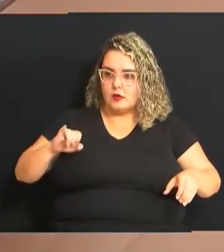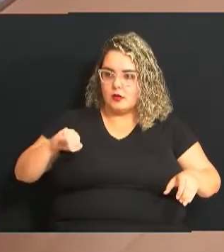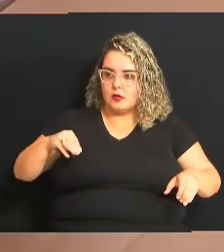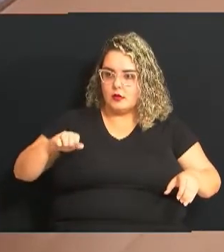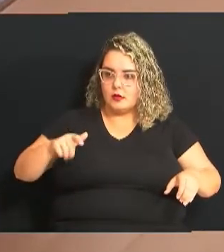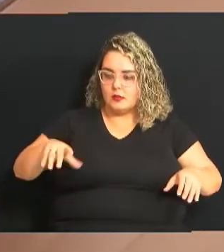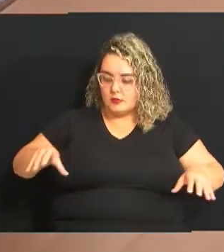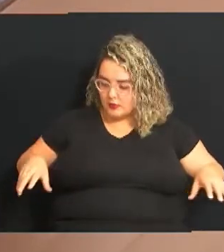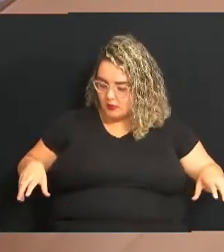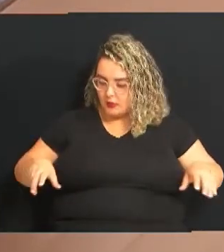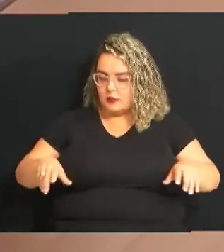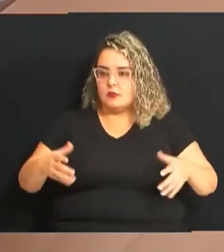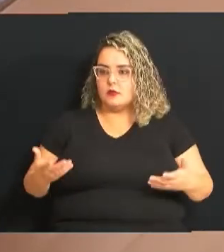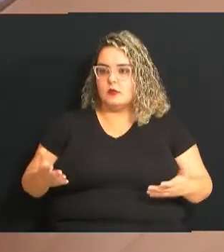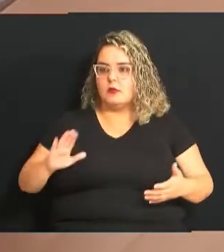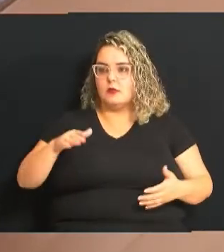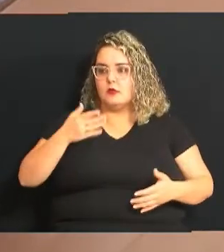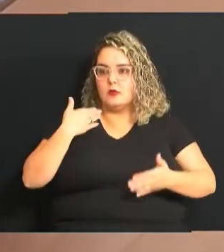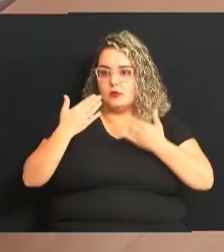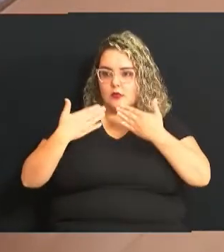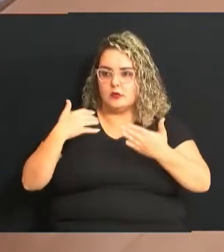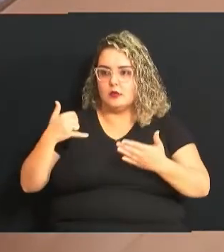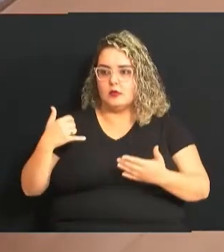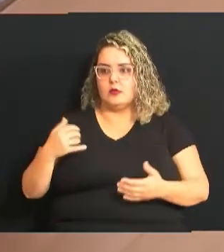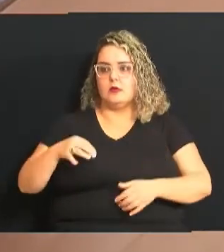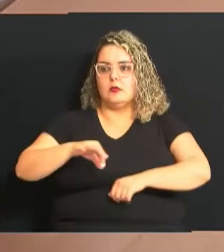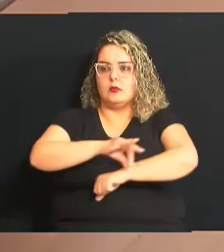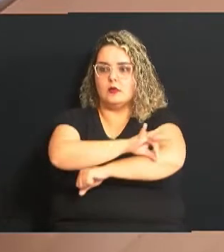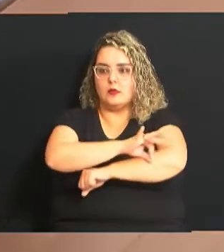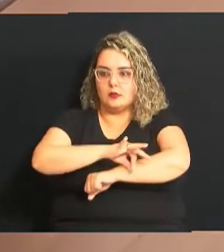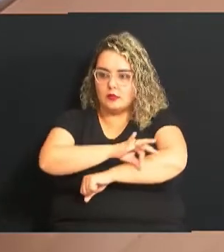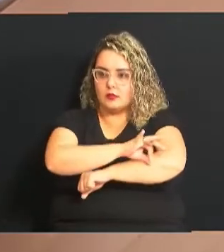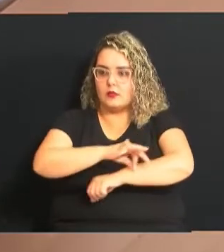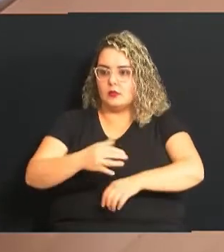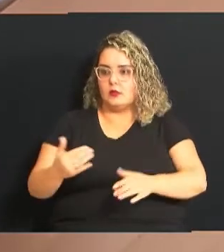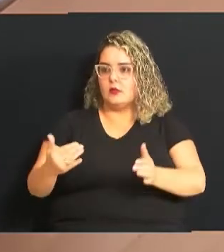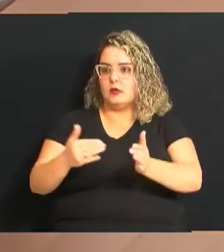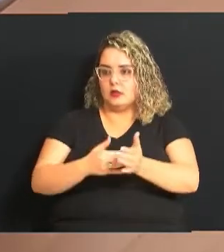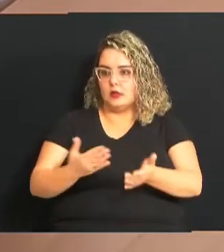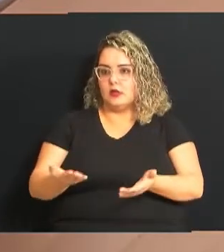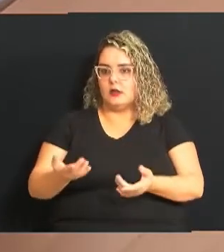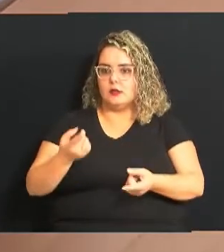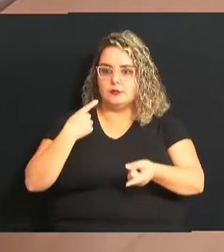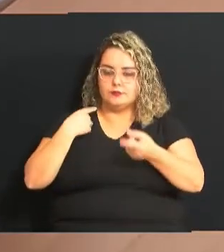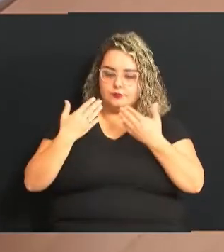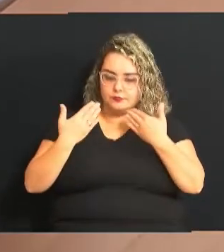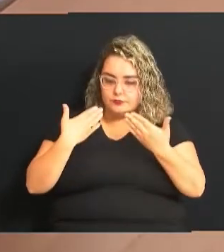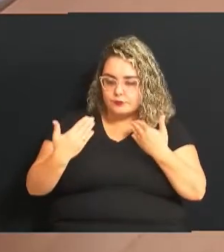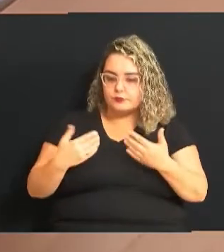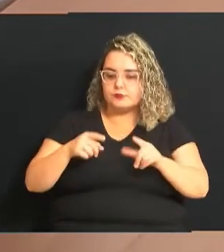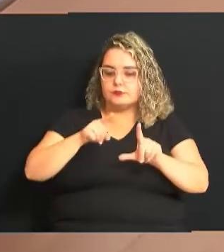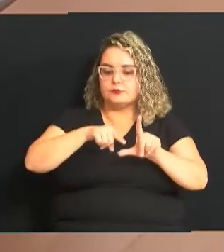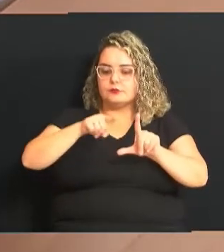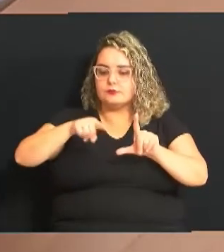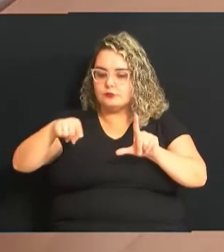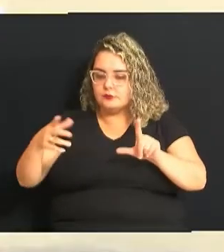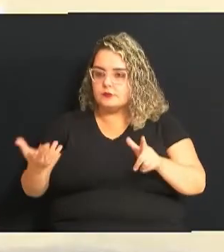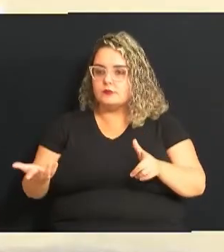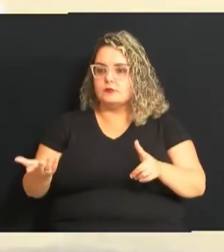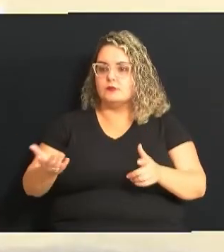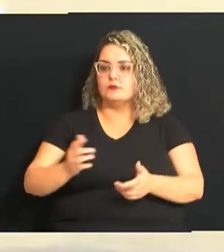mas quando você conversa com alguns arquitetos e até mesmo se a gente olhar a estatística,